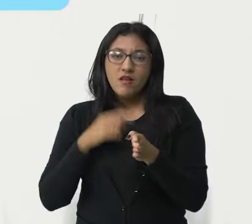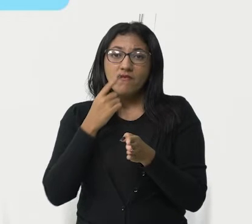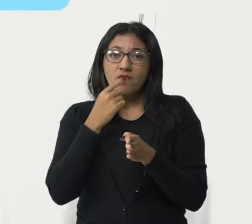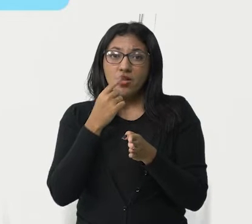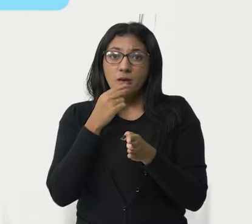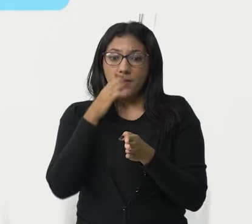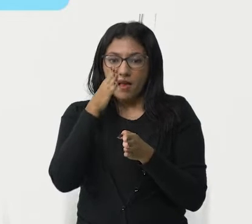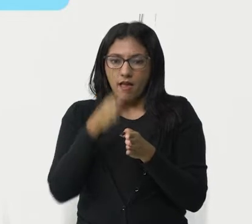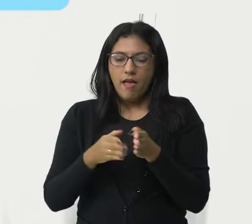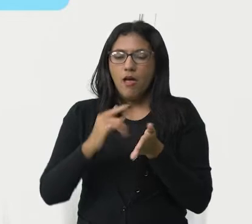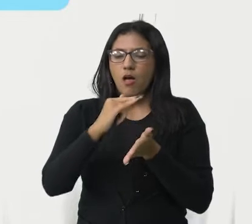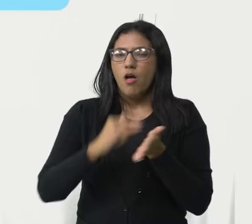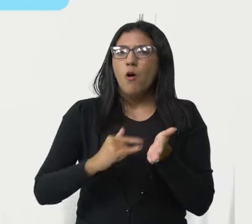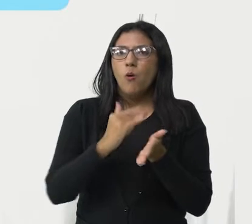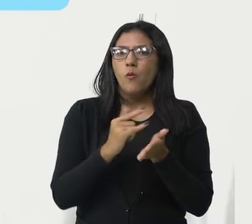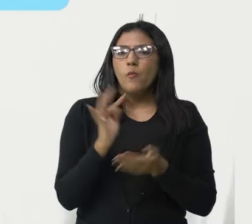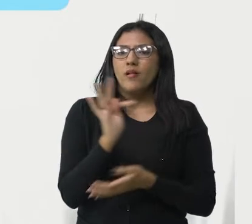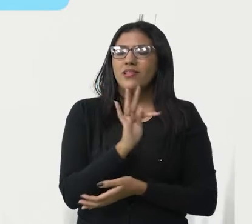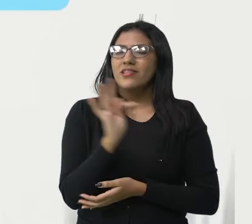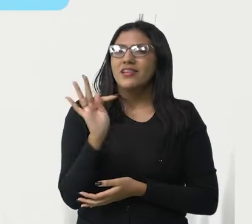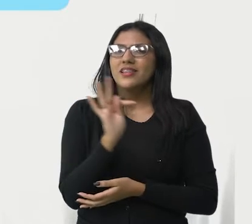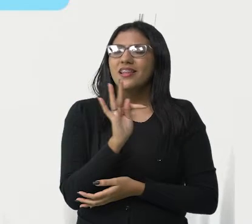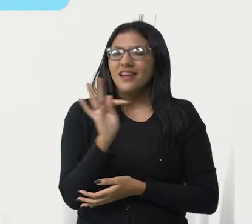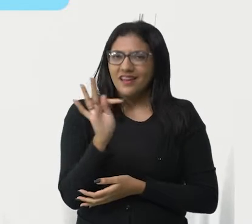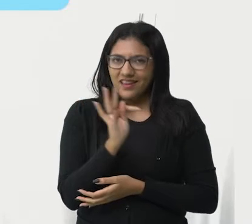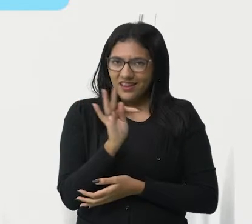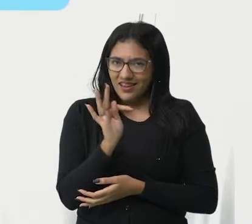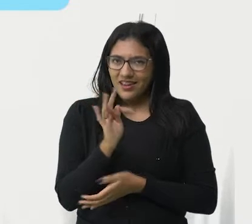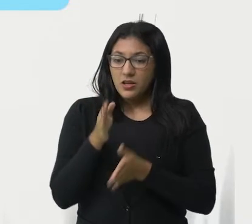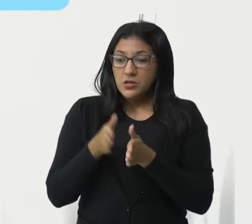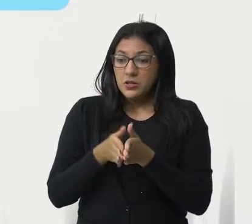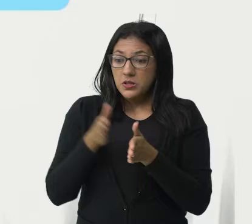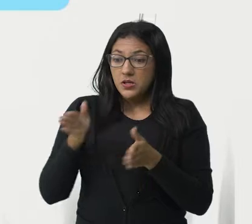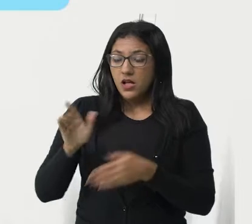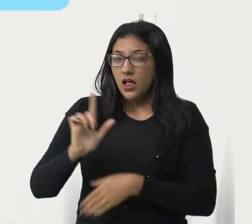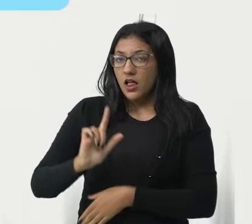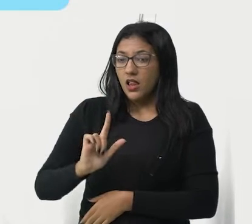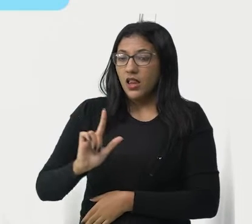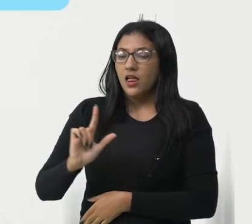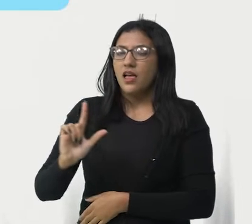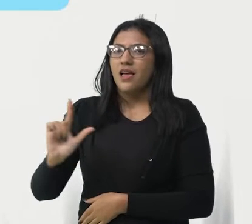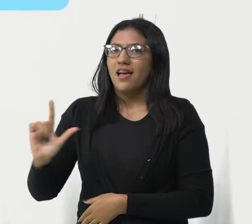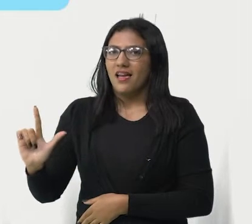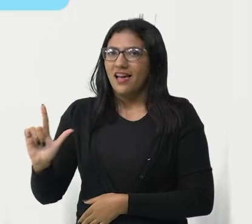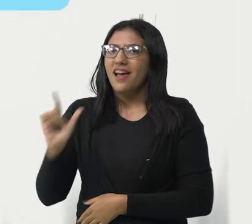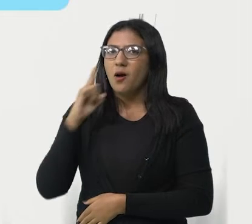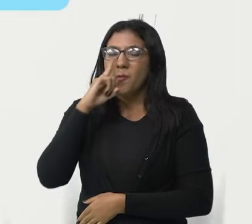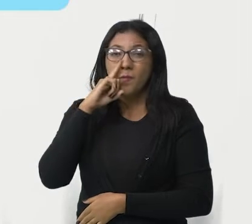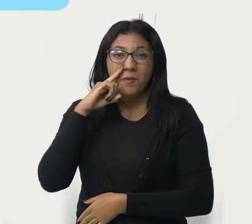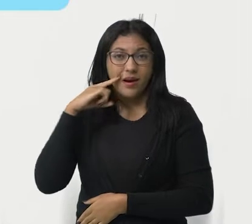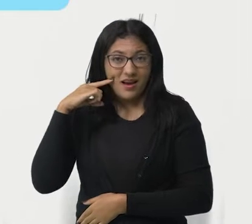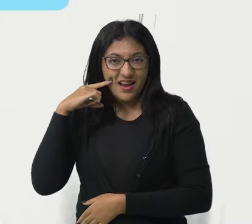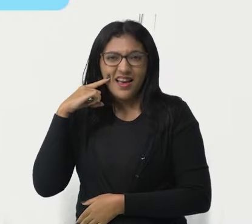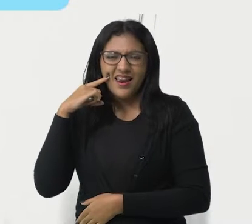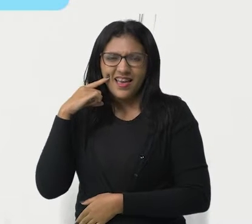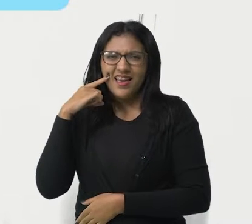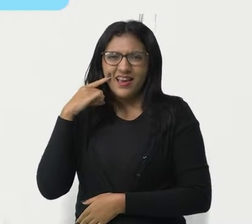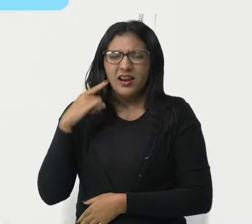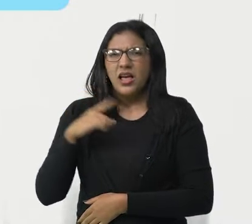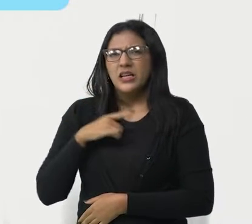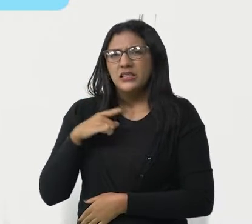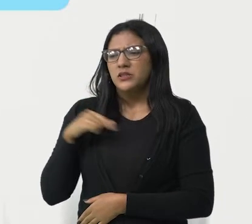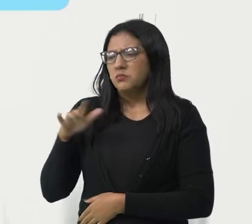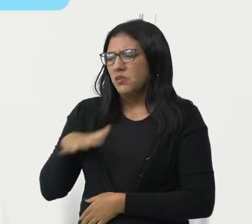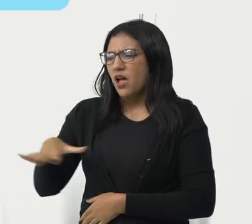do Tratado de Tordesilhas, para a parte leste, que está em amarelo, que pega o